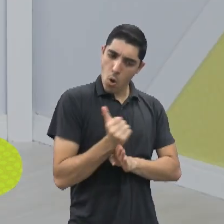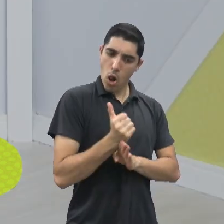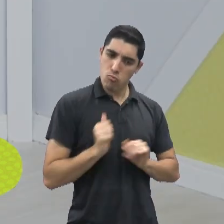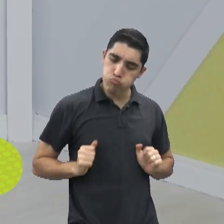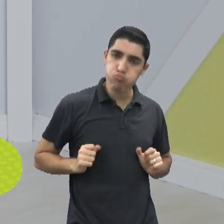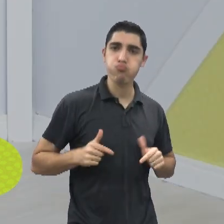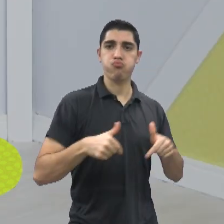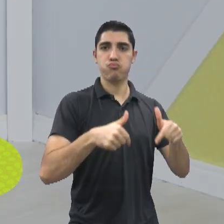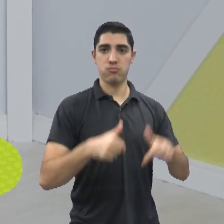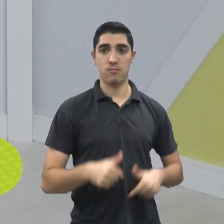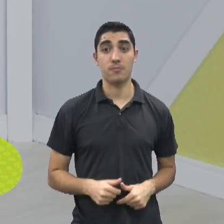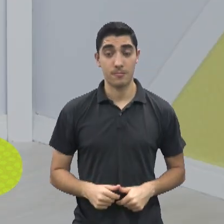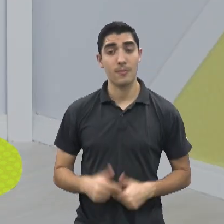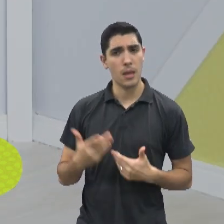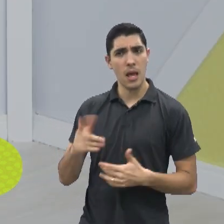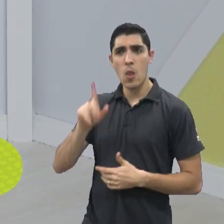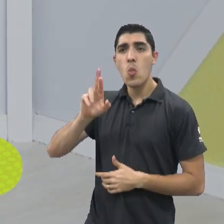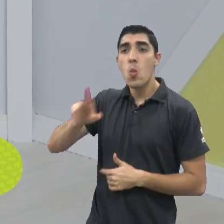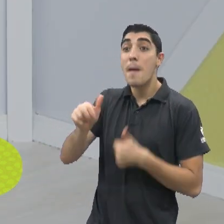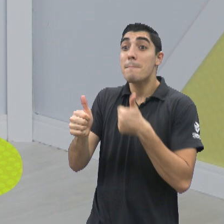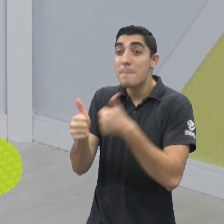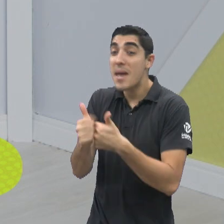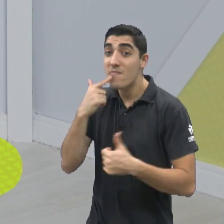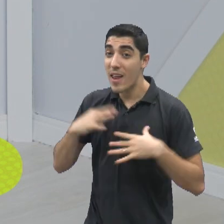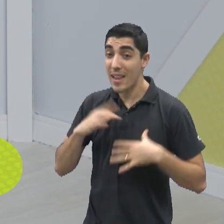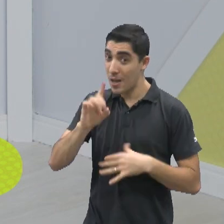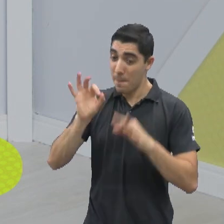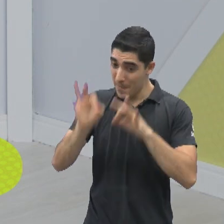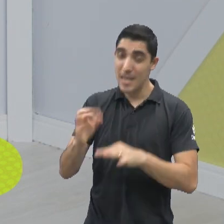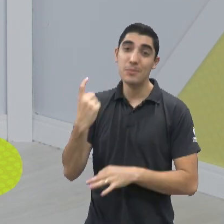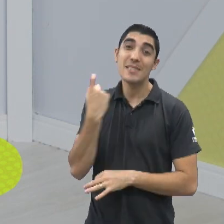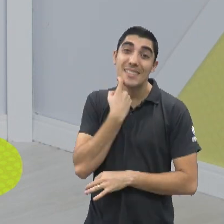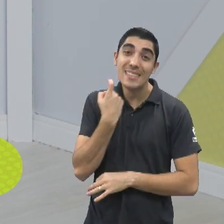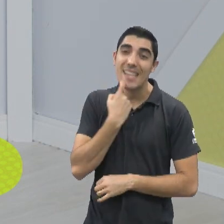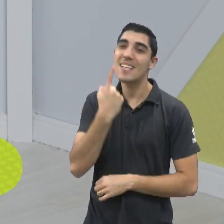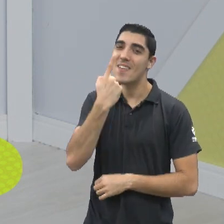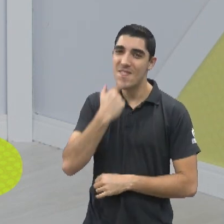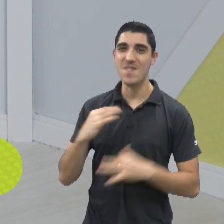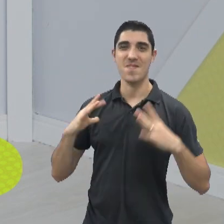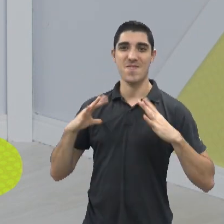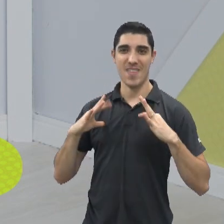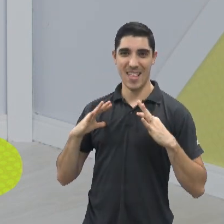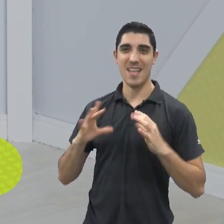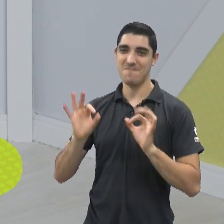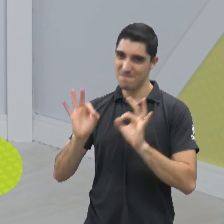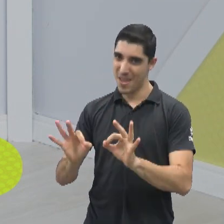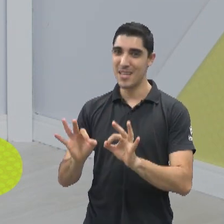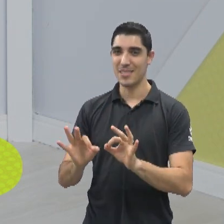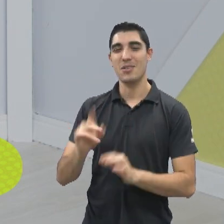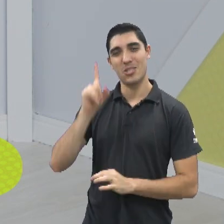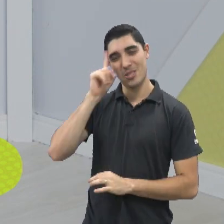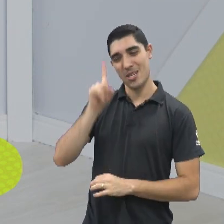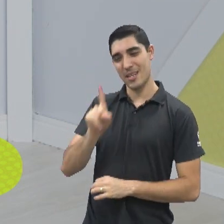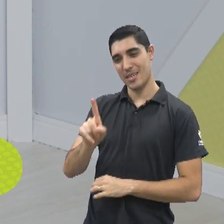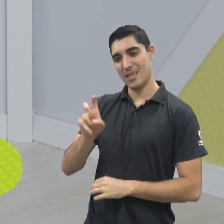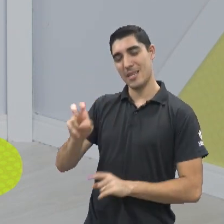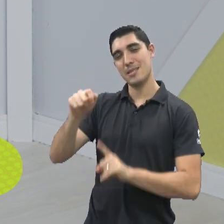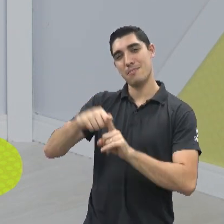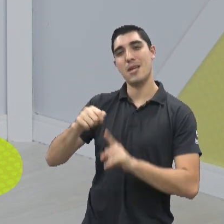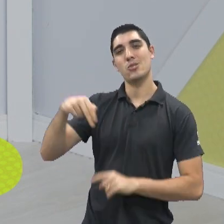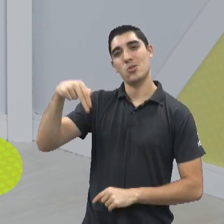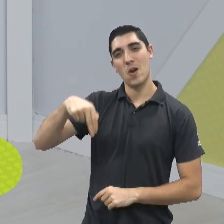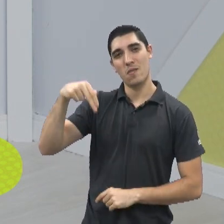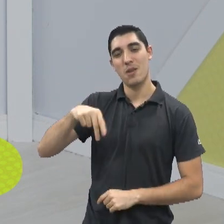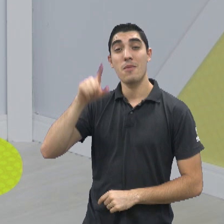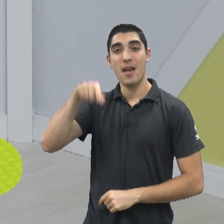Muito bacana. Não é véspera de feriado não, Paulo, é feriado mesmo. Na sexta-feira, o jogo, dia 15 de novembro, dia da proclamação da República,